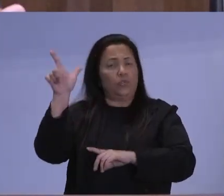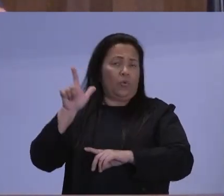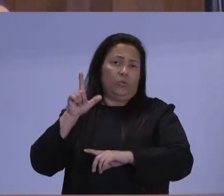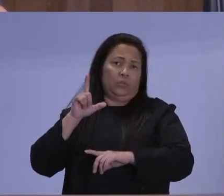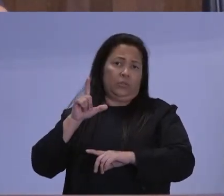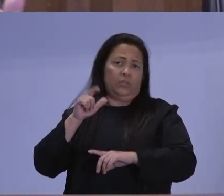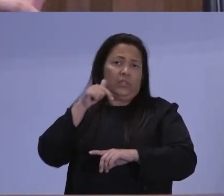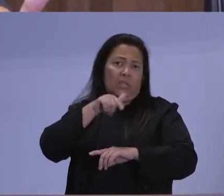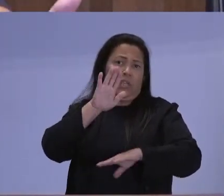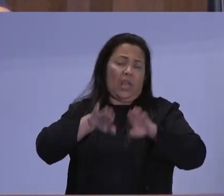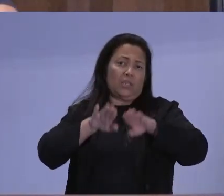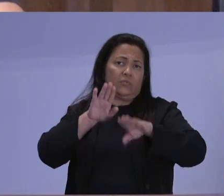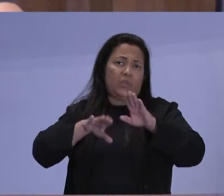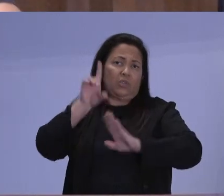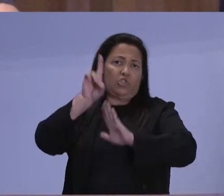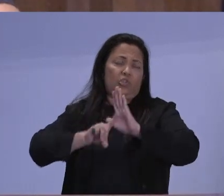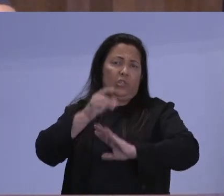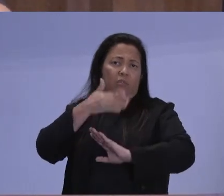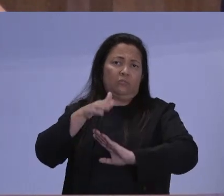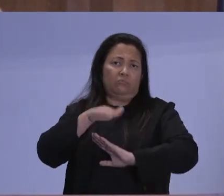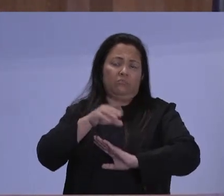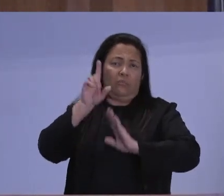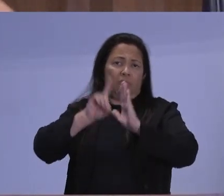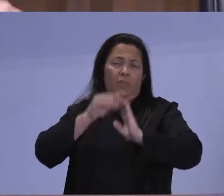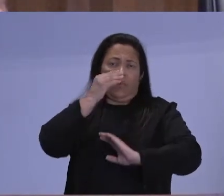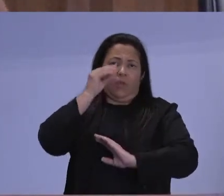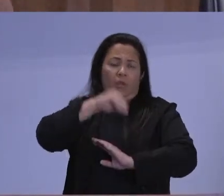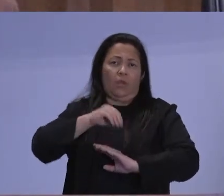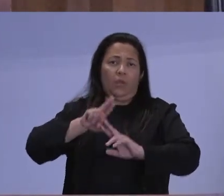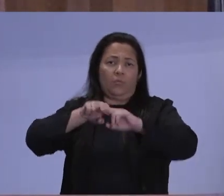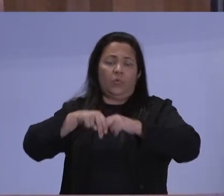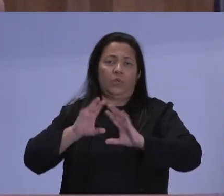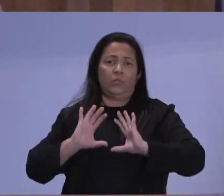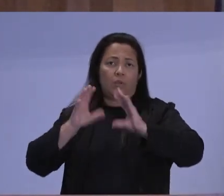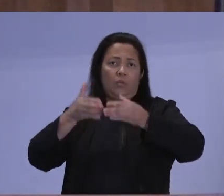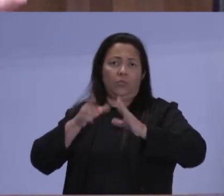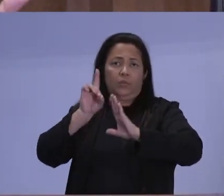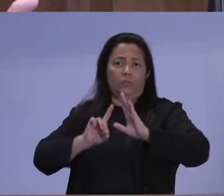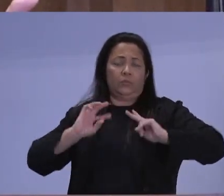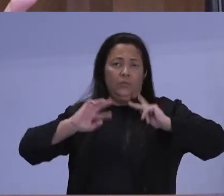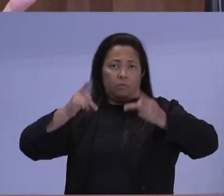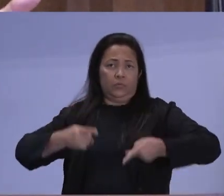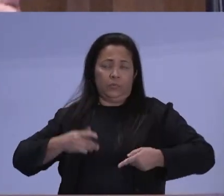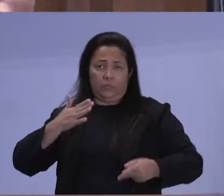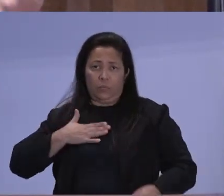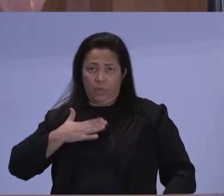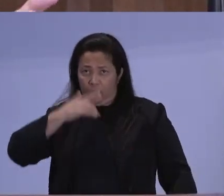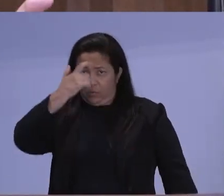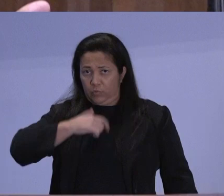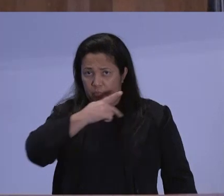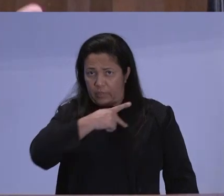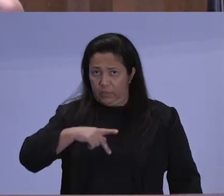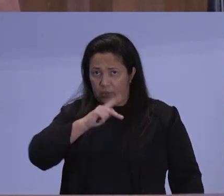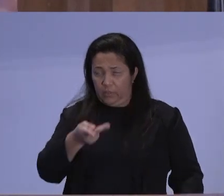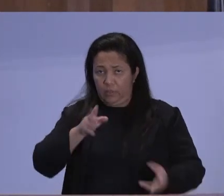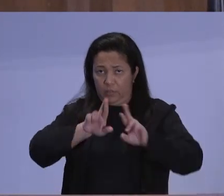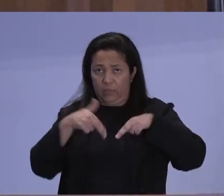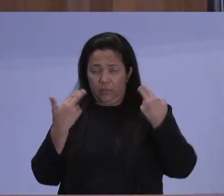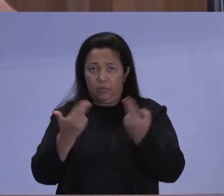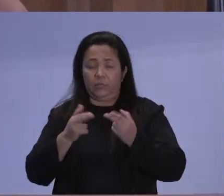também coloco à disposição o serviço da Comissão de Direitos Humanos. A nossa comissão atua em diversas temáticas. A gente tem um atendimento ao